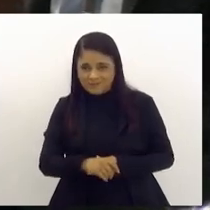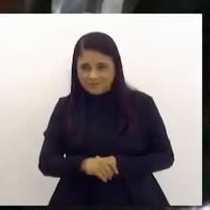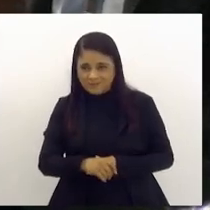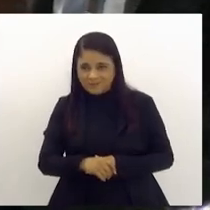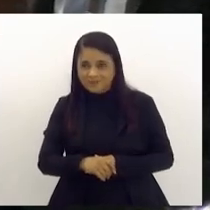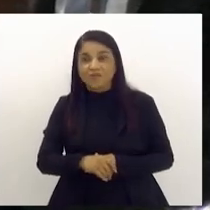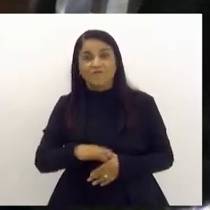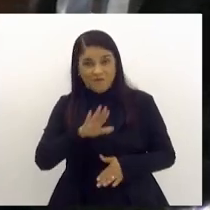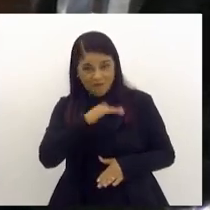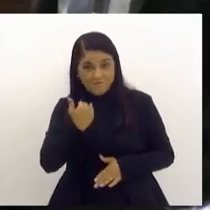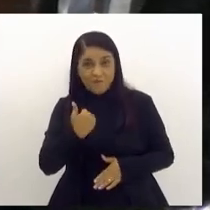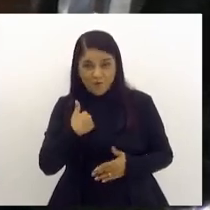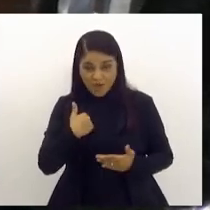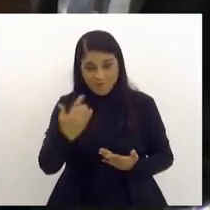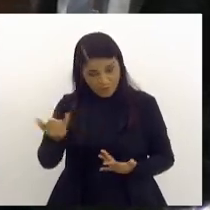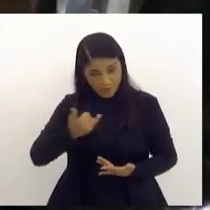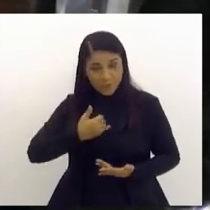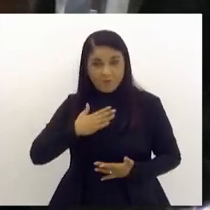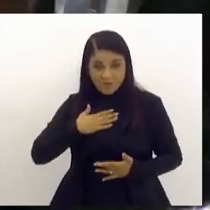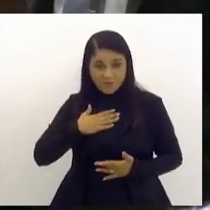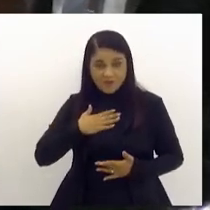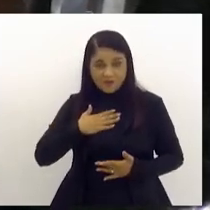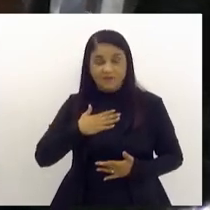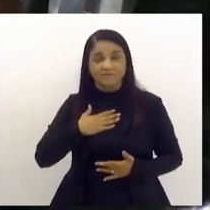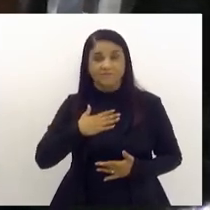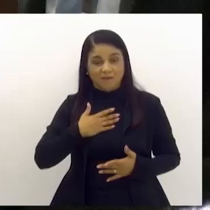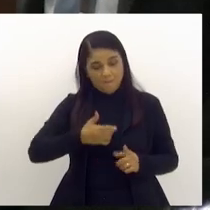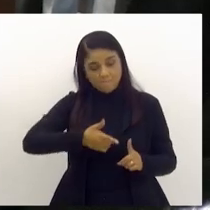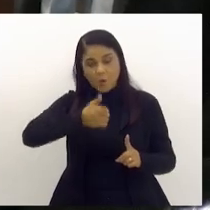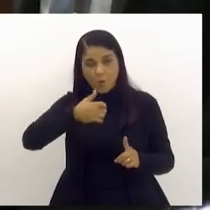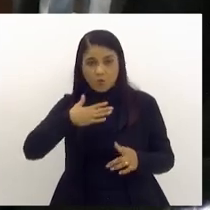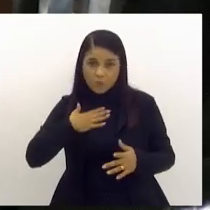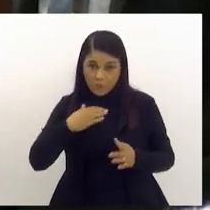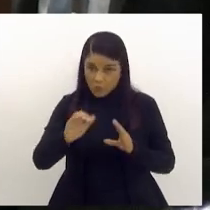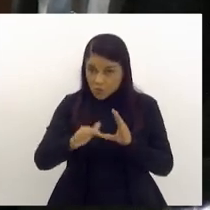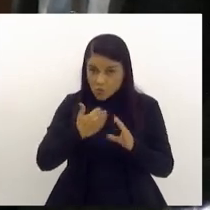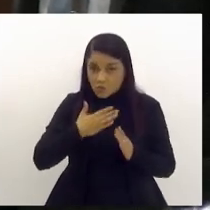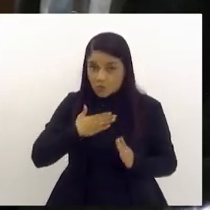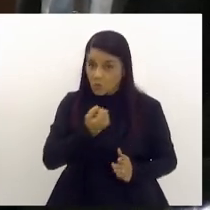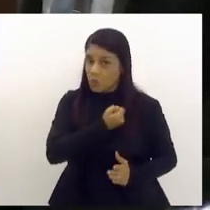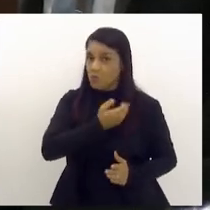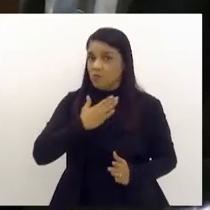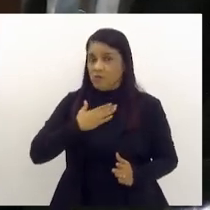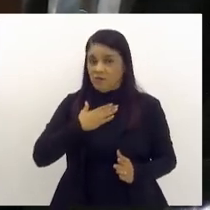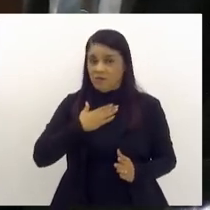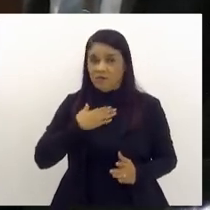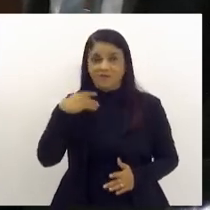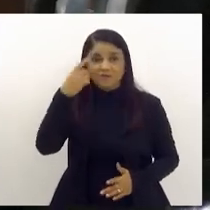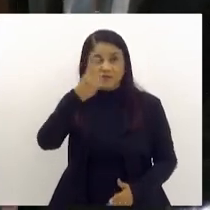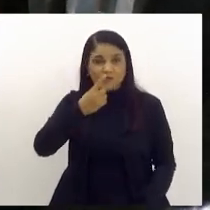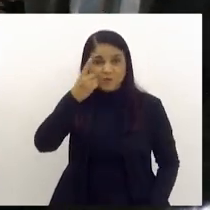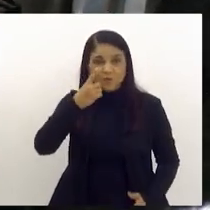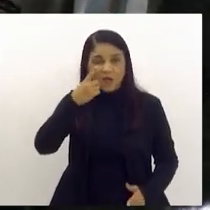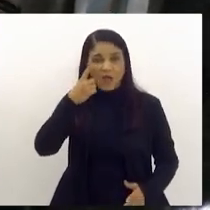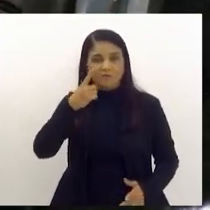Vai morrer, não vou falar o que ele falou, vai entrar na bala. Isso foi para o meu telefone. Porque eu sou um deputado que eu